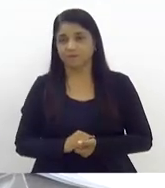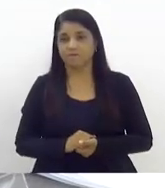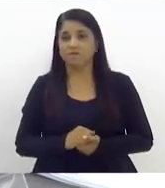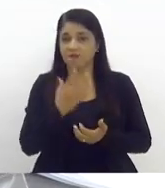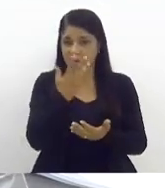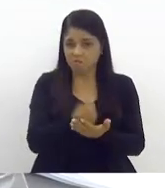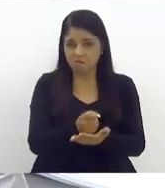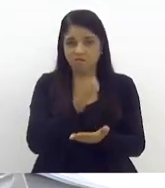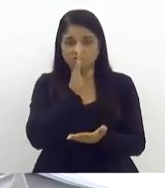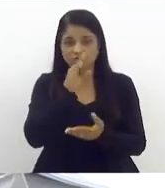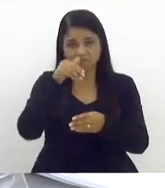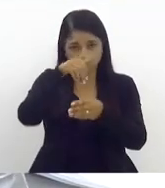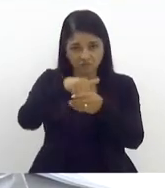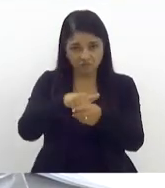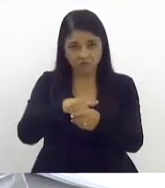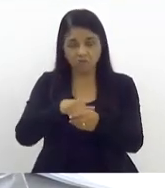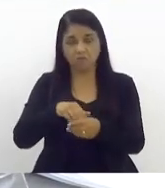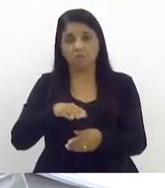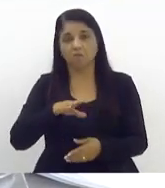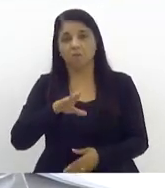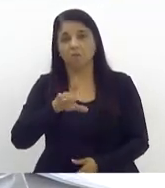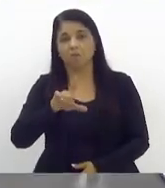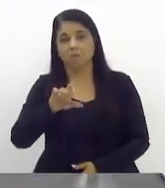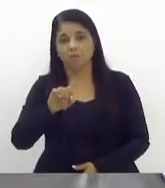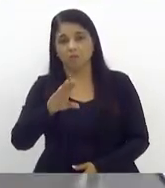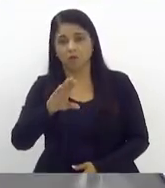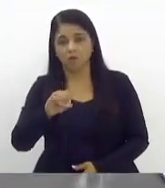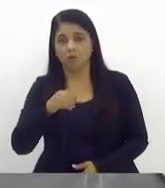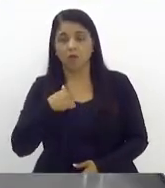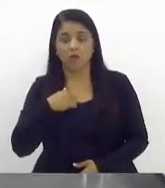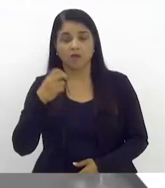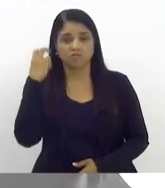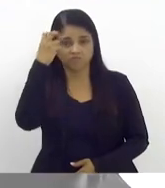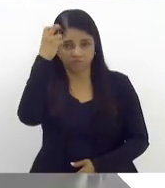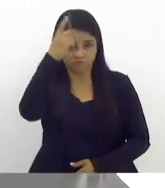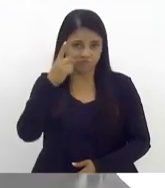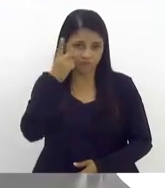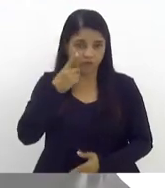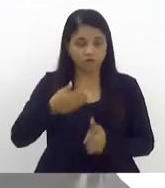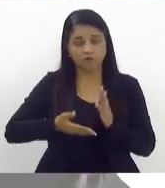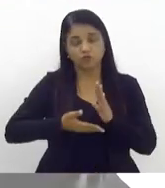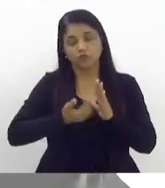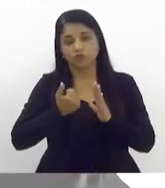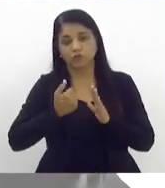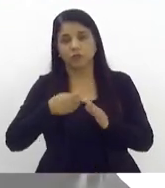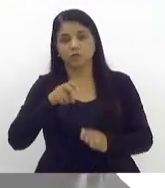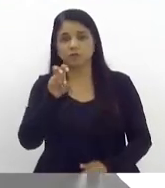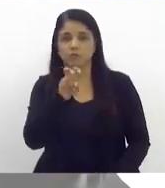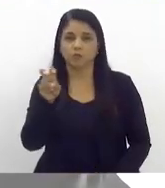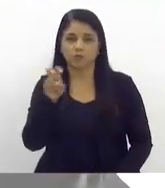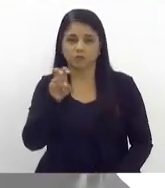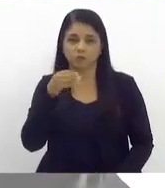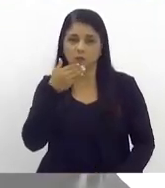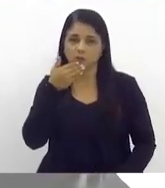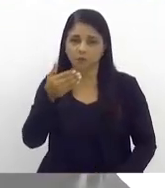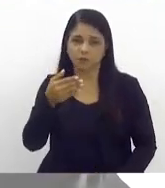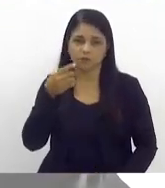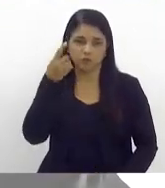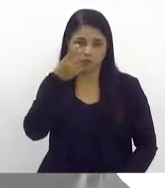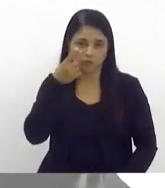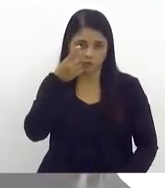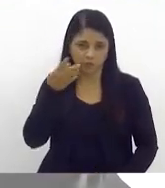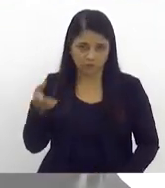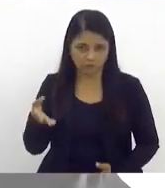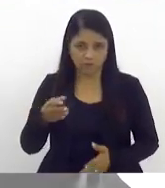Senhores que aprovam a votação em bloco, deputada Presidente, Verônica. Eu vou tirar o 55 a pedido do autor. Perfeito. Então, os senhores